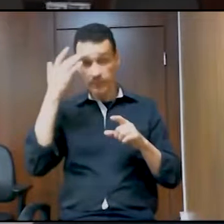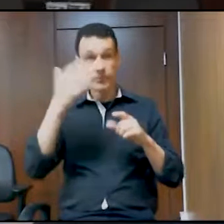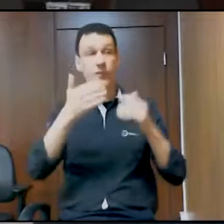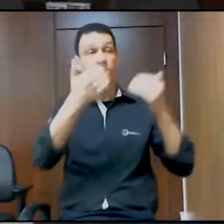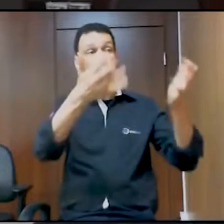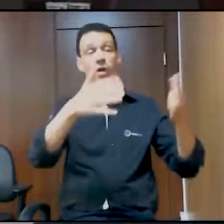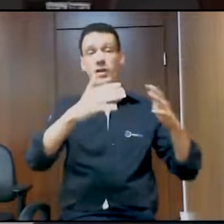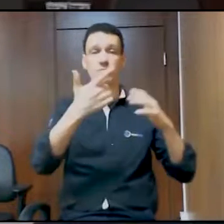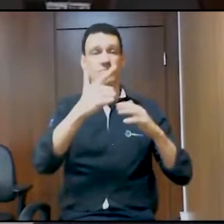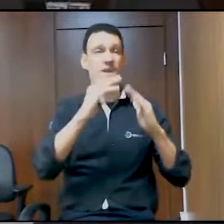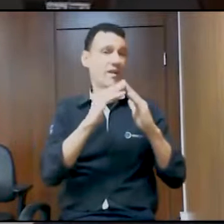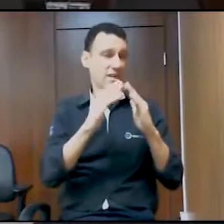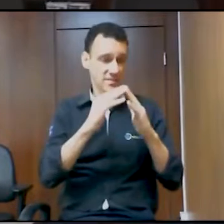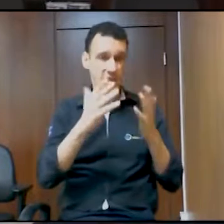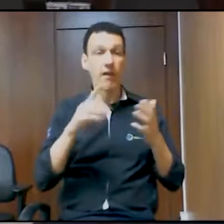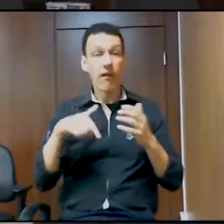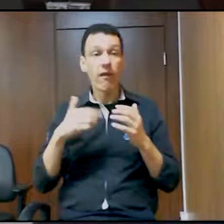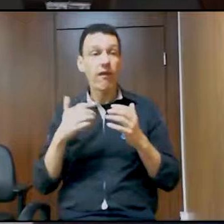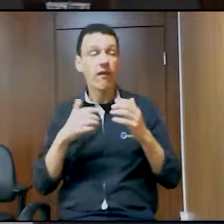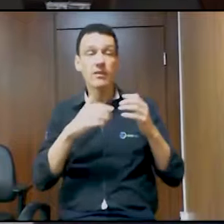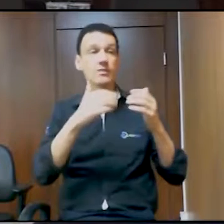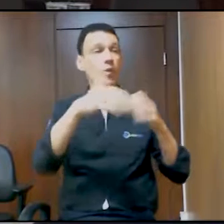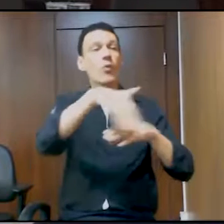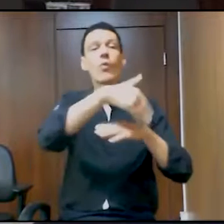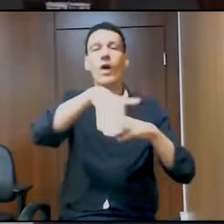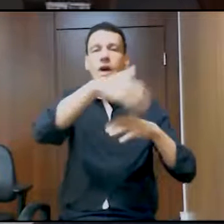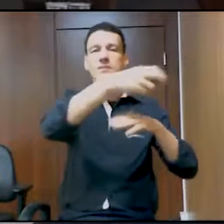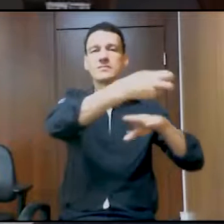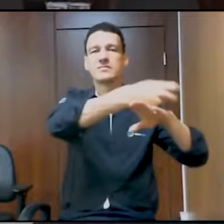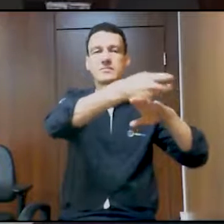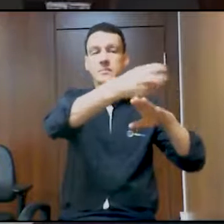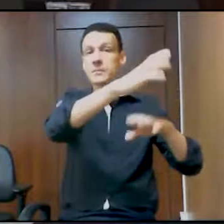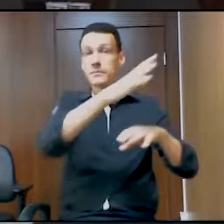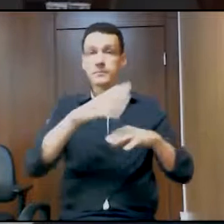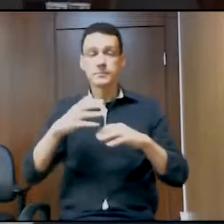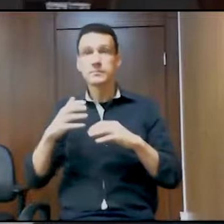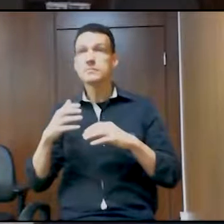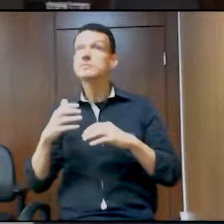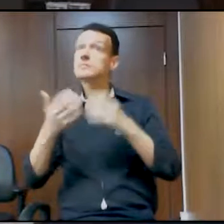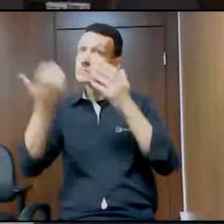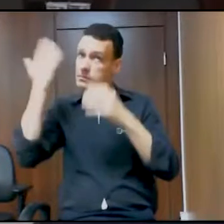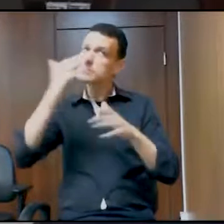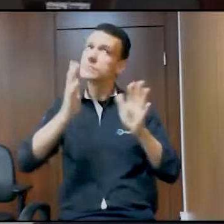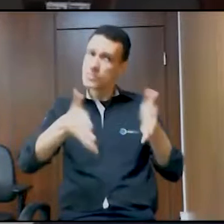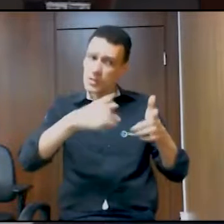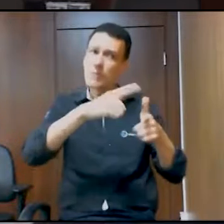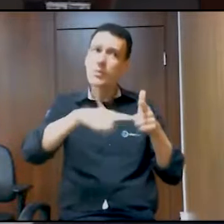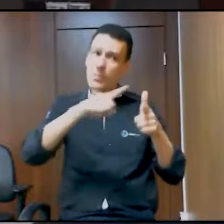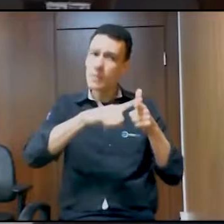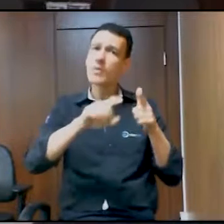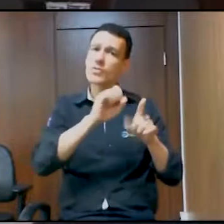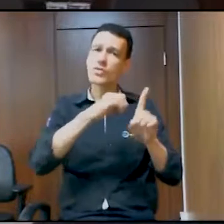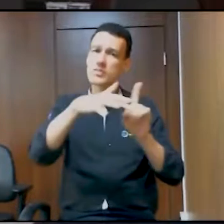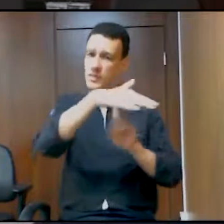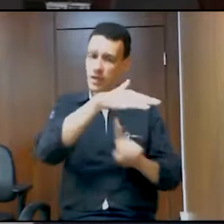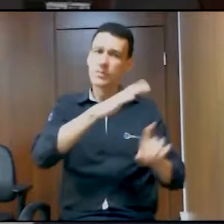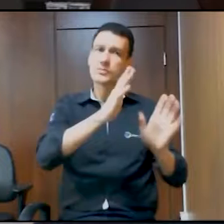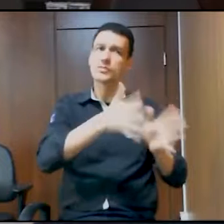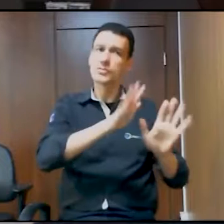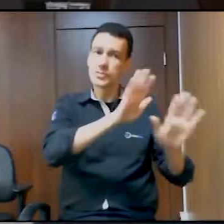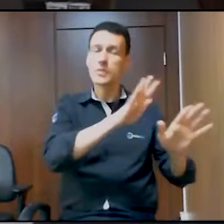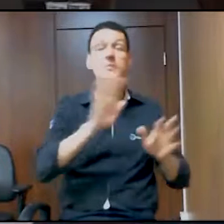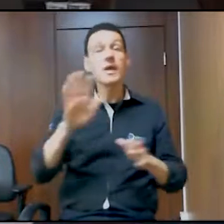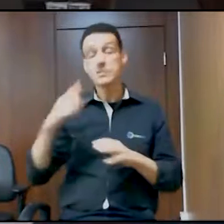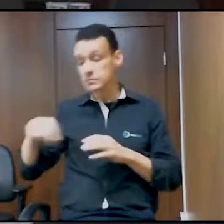habitação. Não que não tivesse um componente habitacional na situação de rua desde que ela é um problema social, mas porque a gente